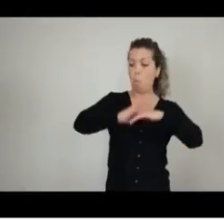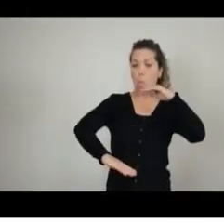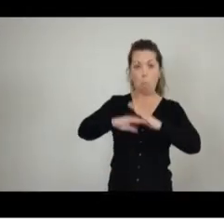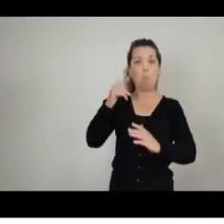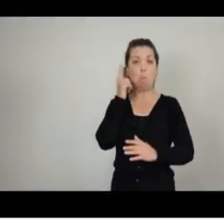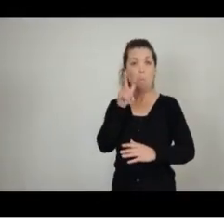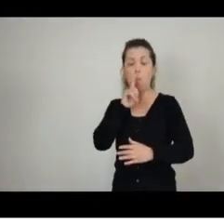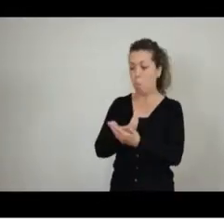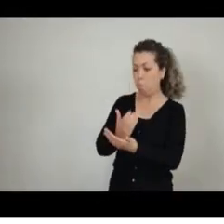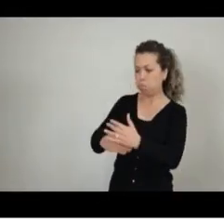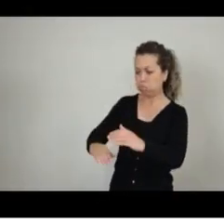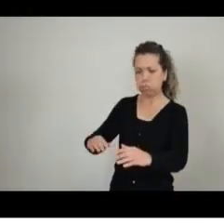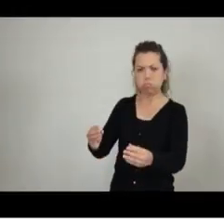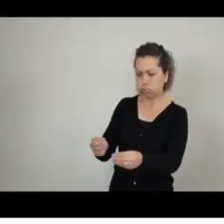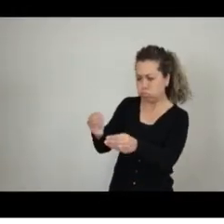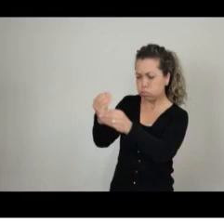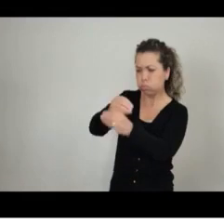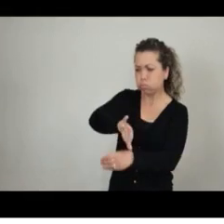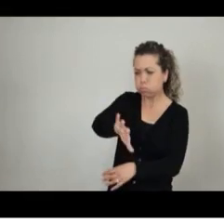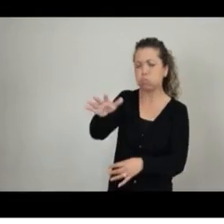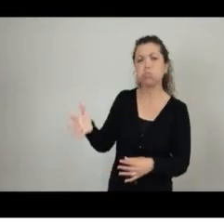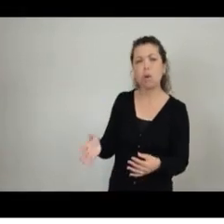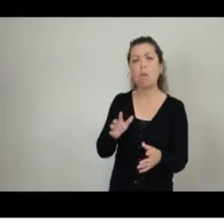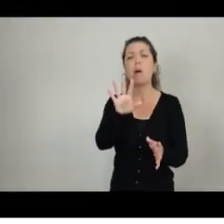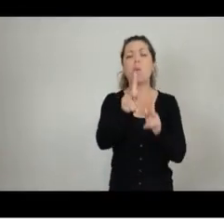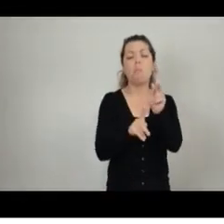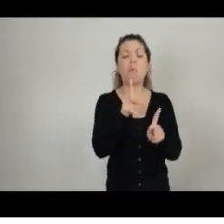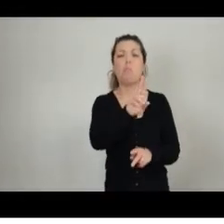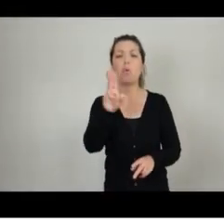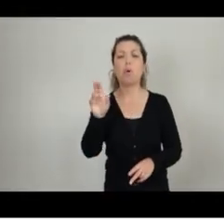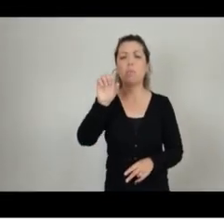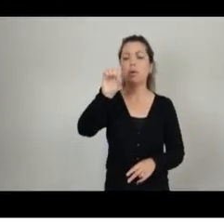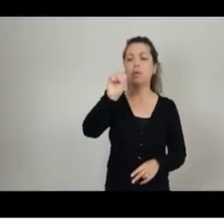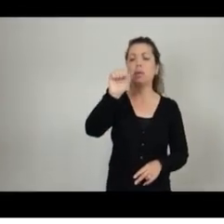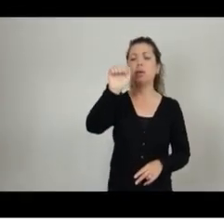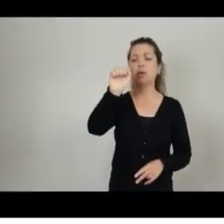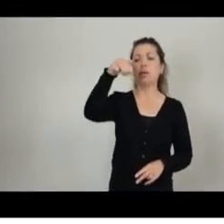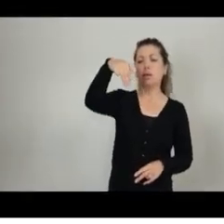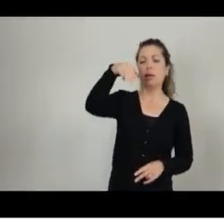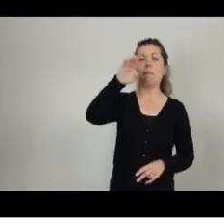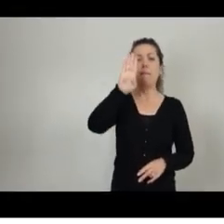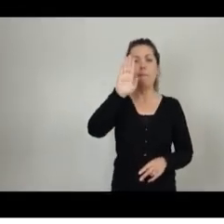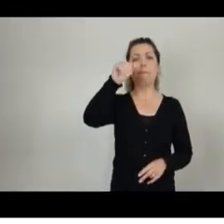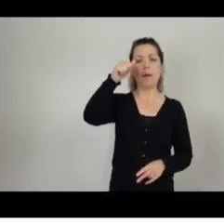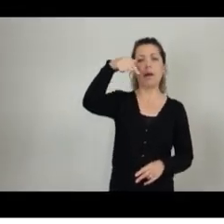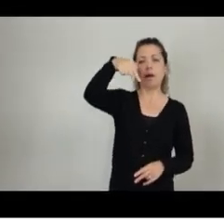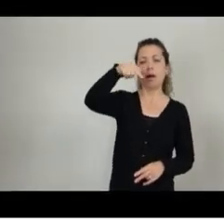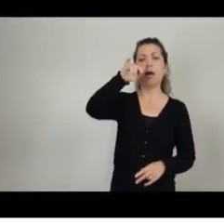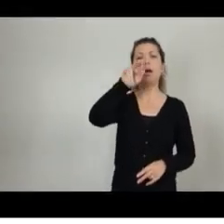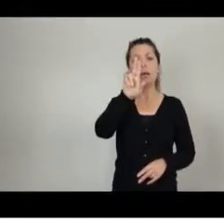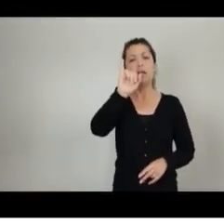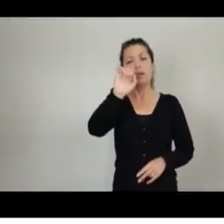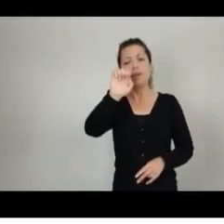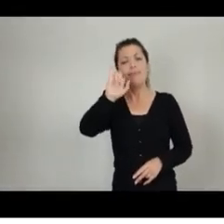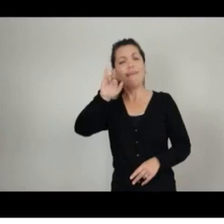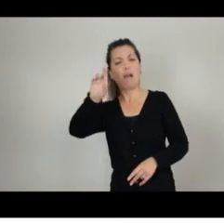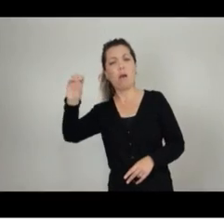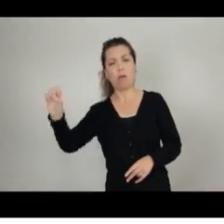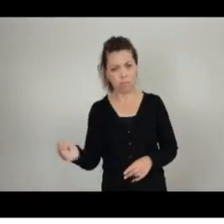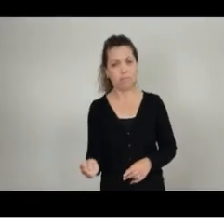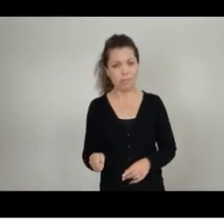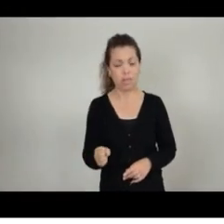além da igreja, foram construídas a Casa da Câmara, a Cadeia e a Casa e Oficina Real de Fundição do Ouro, que é